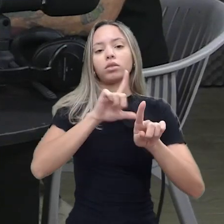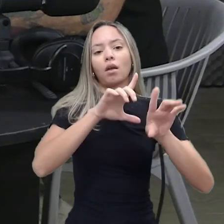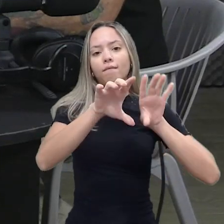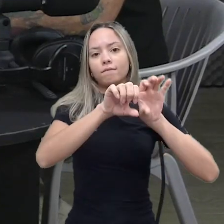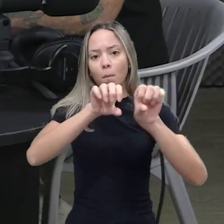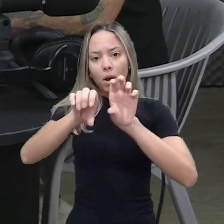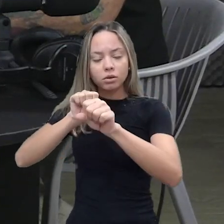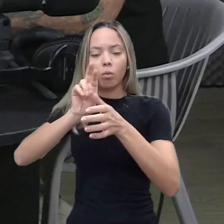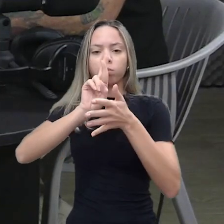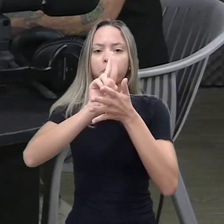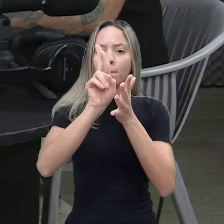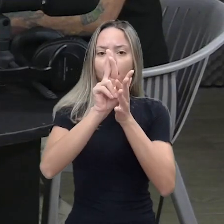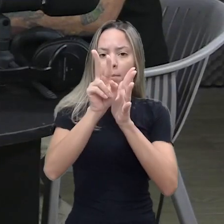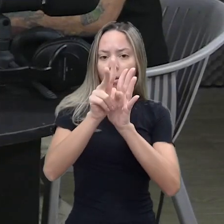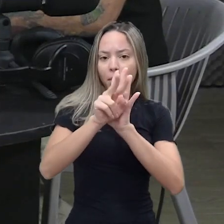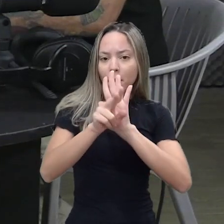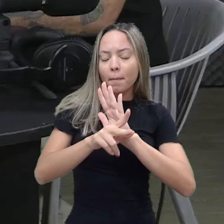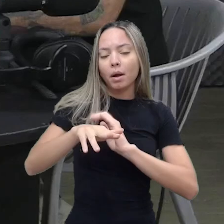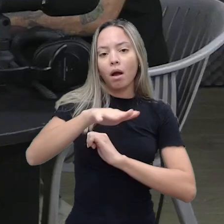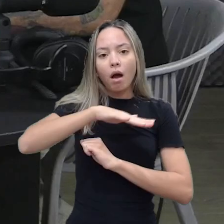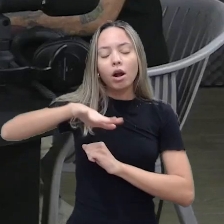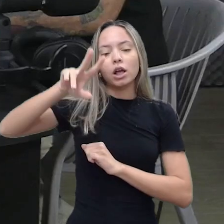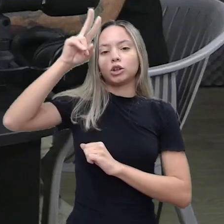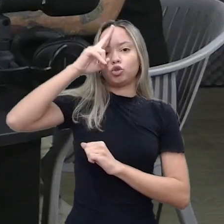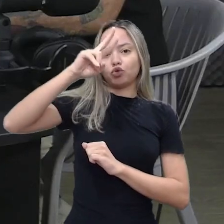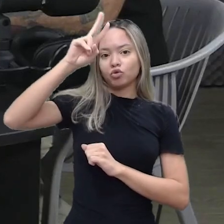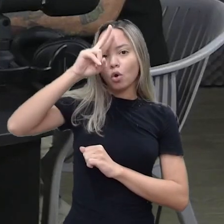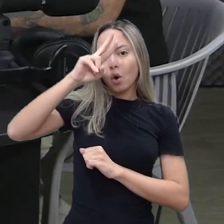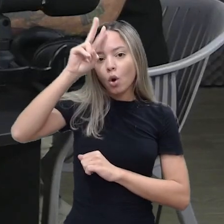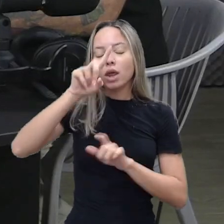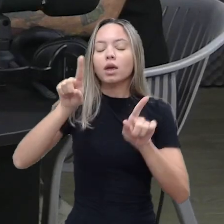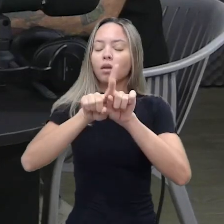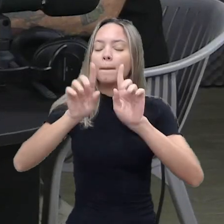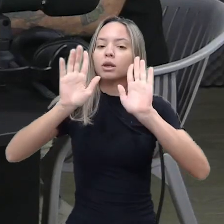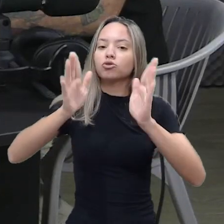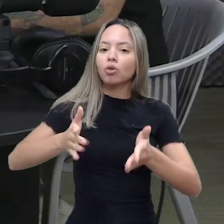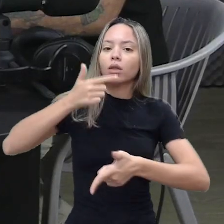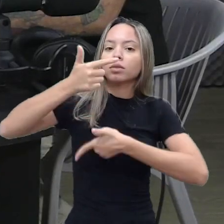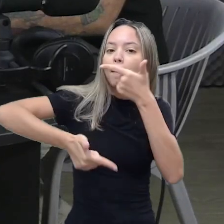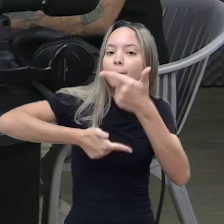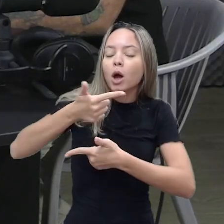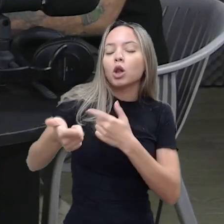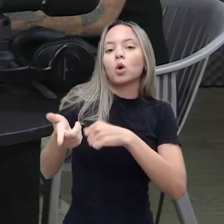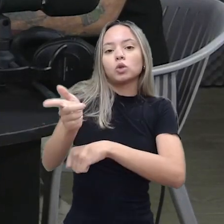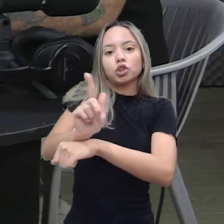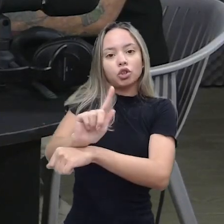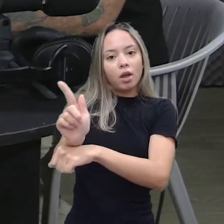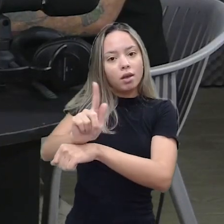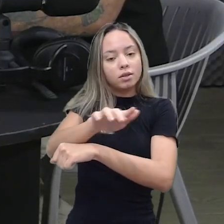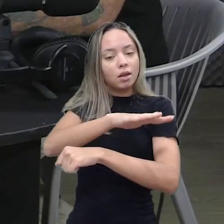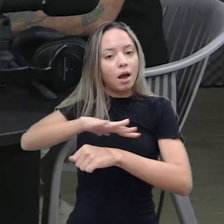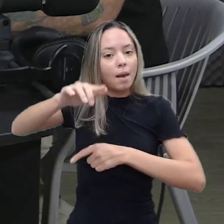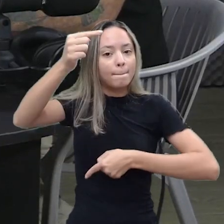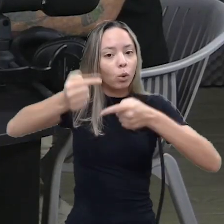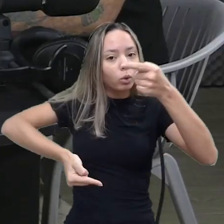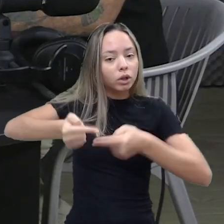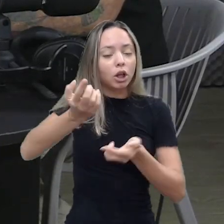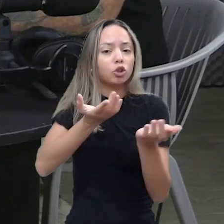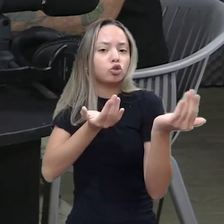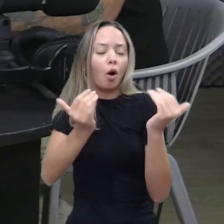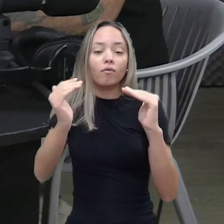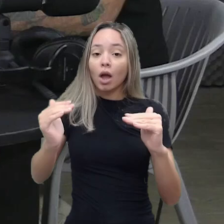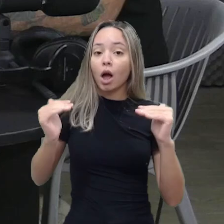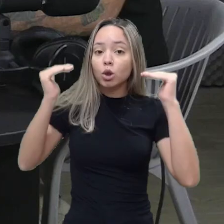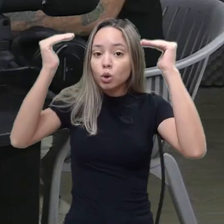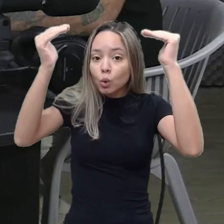licenciatura plena em História pela Universidade Federal de Pernambuco, também atuou como gerente de políticas educacionais de jovens e adultos na Secretaria de Educação do Estado de Pernambuco